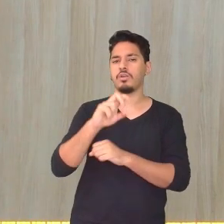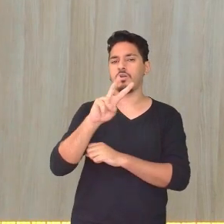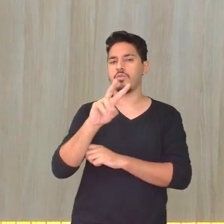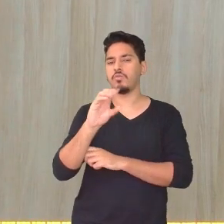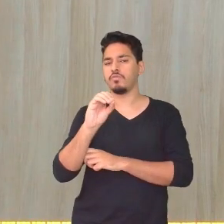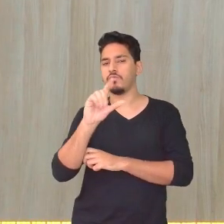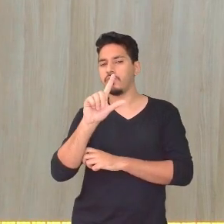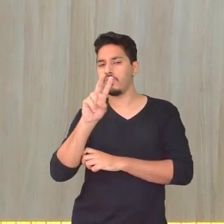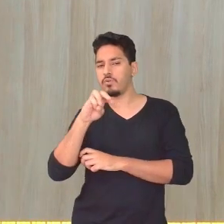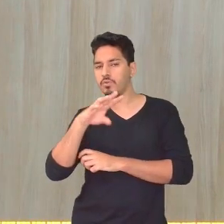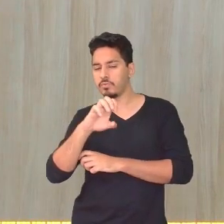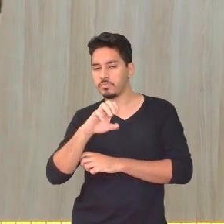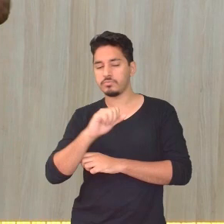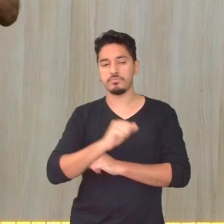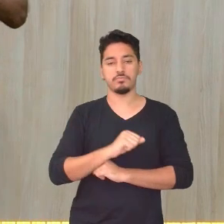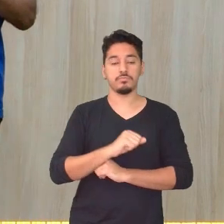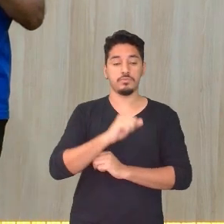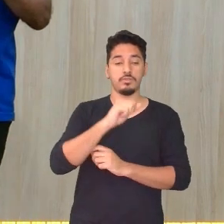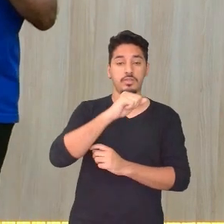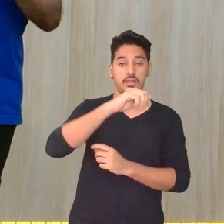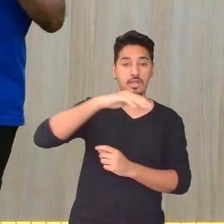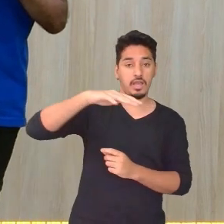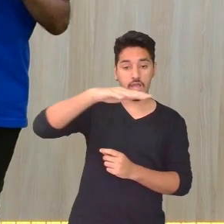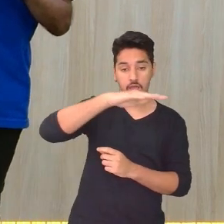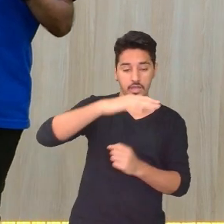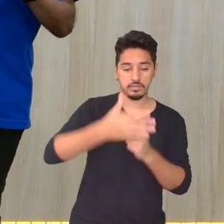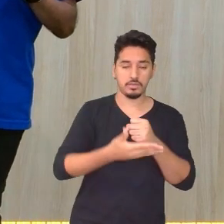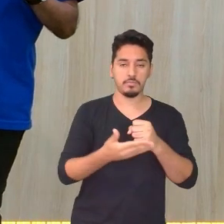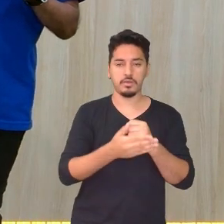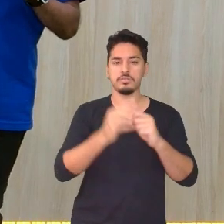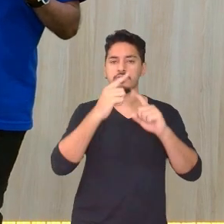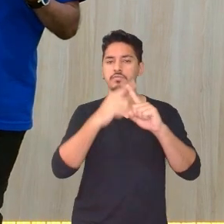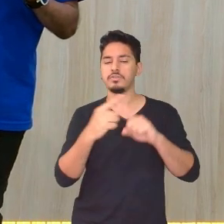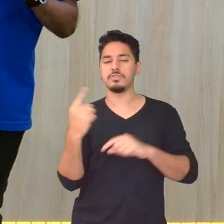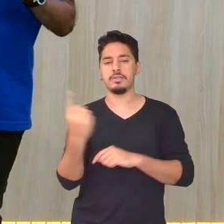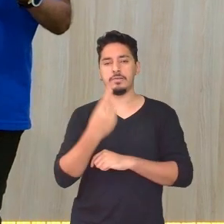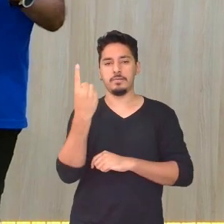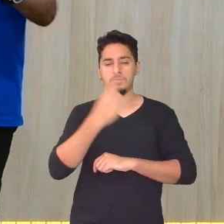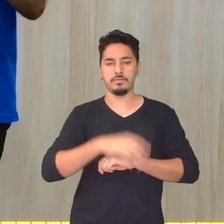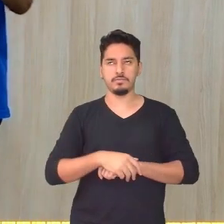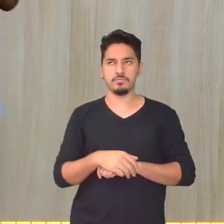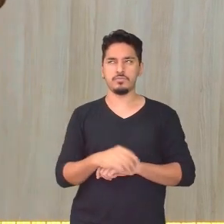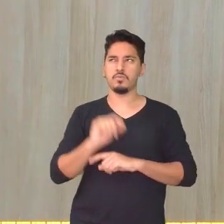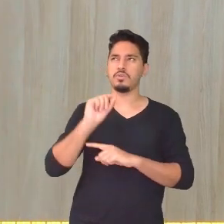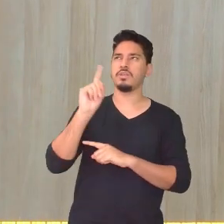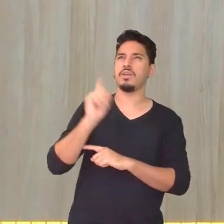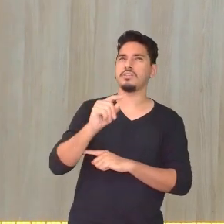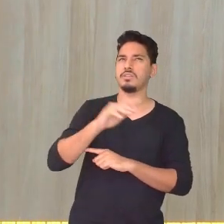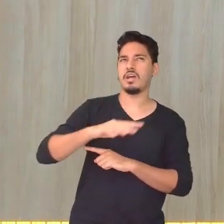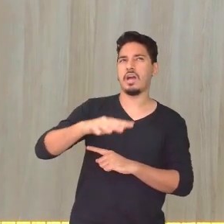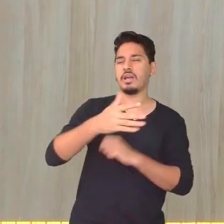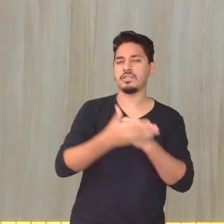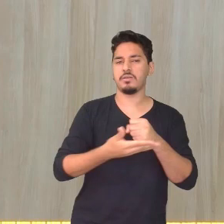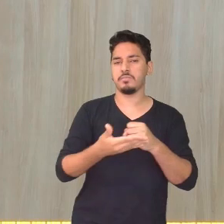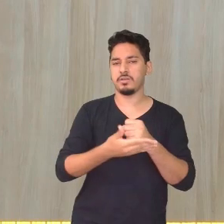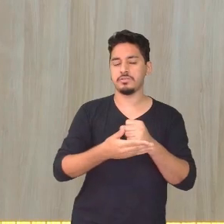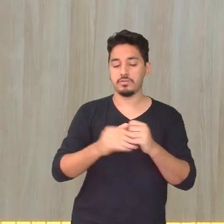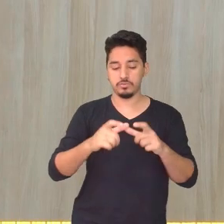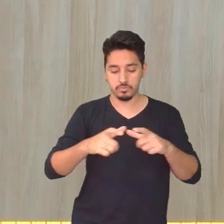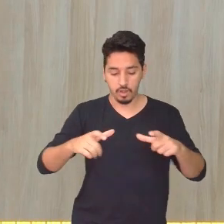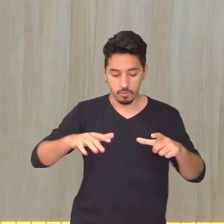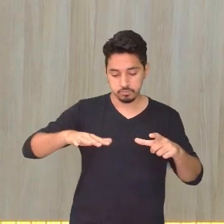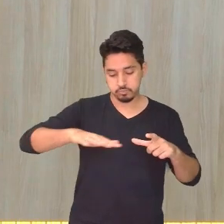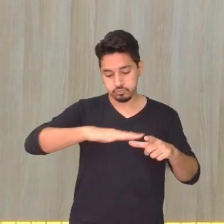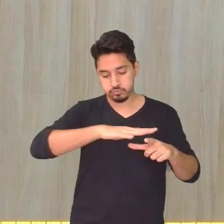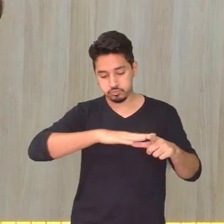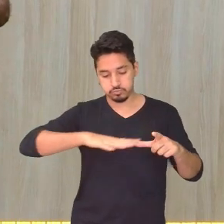do cilindro, é área da base multiplicado pela altura. Ricardinho, o que é essa área da base? É o espaço